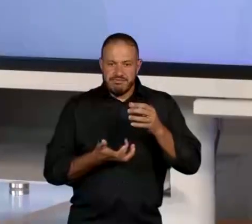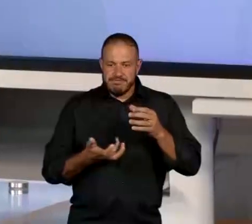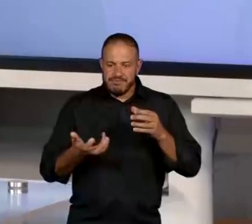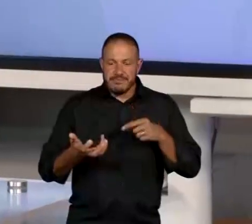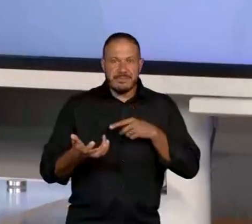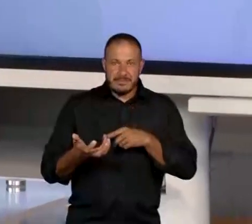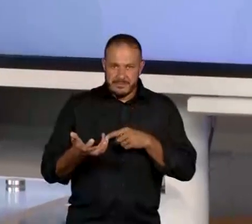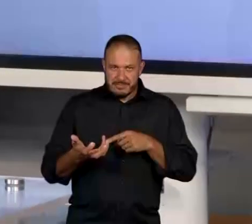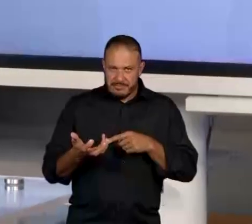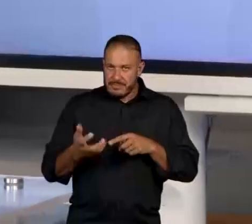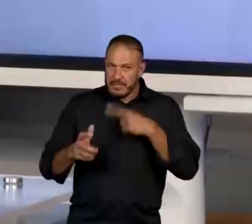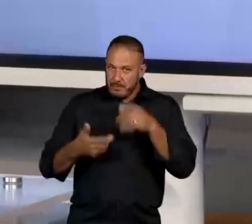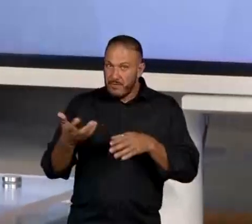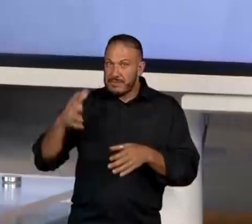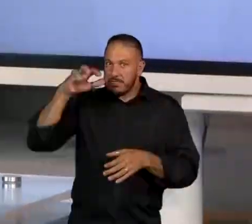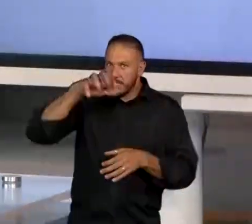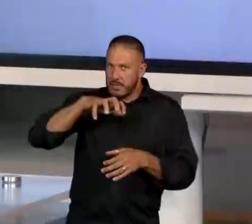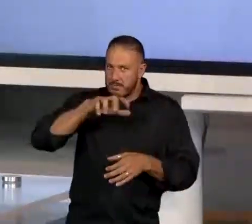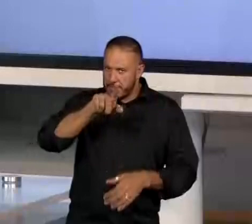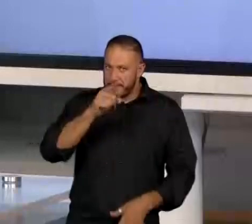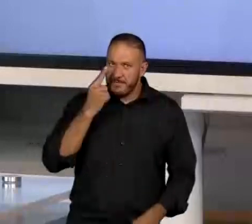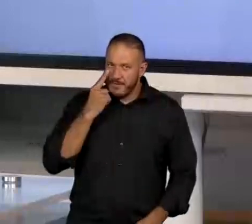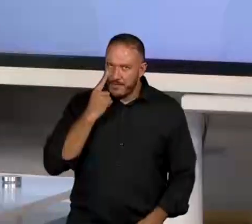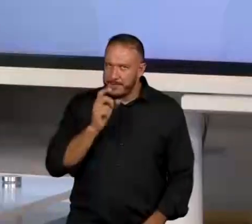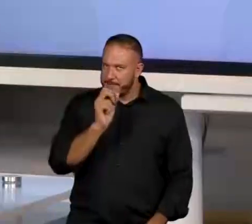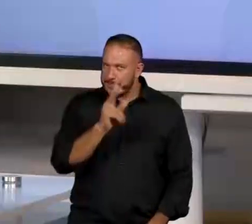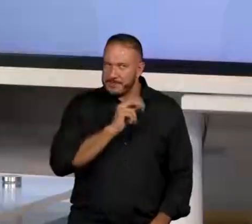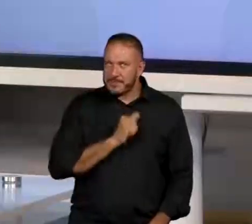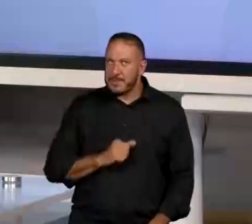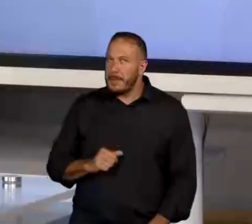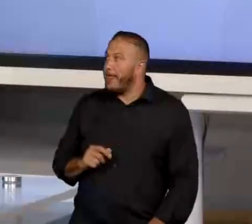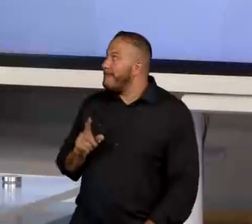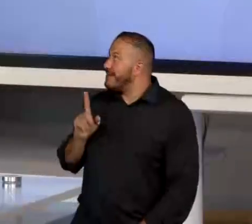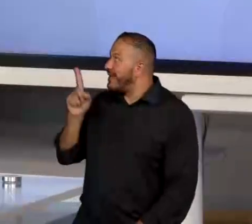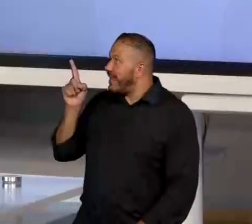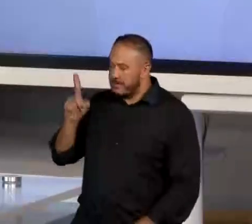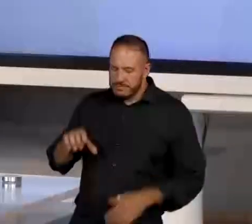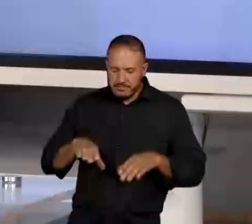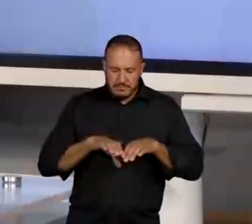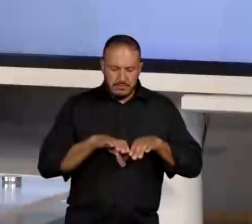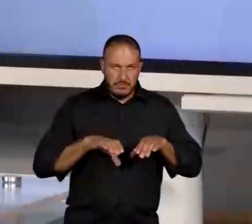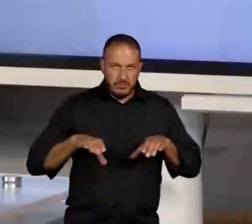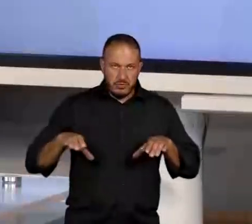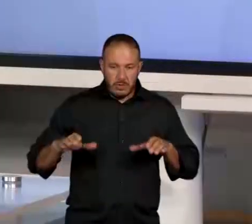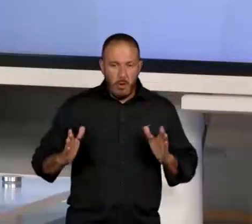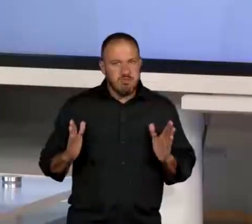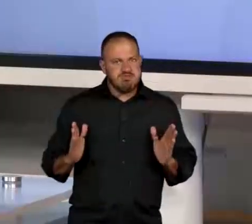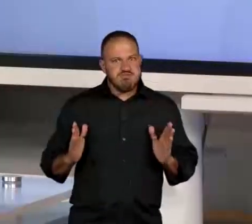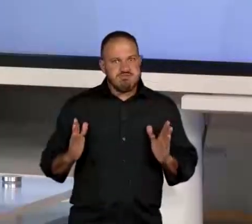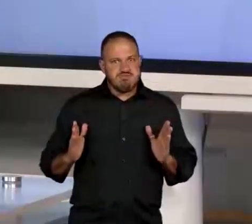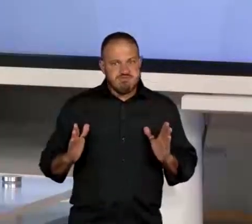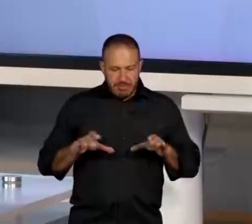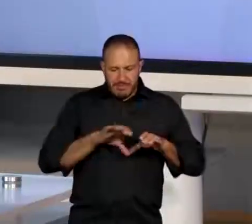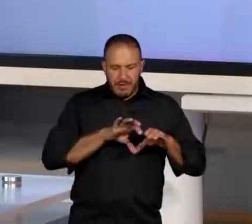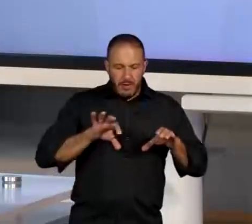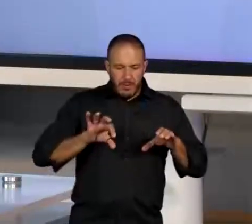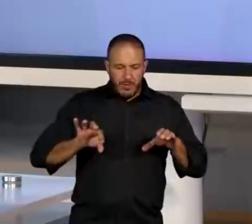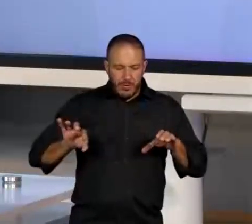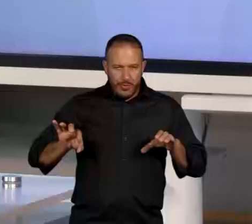composteira. Beleza. Essa outra parte grandona que a gente usou